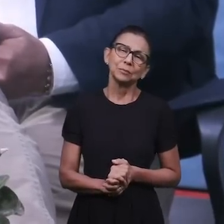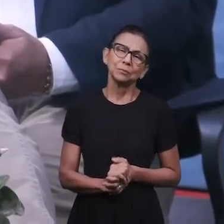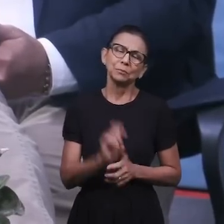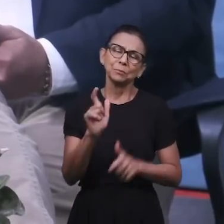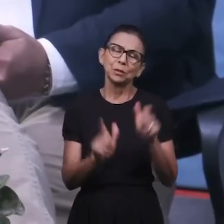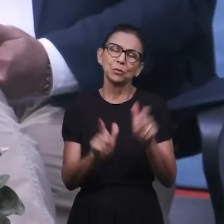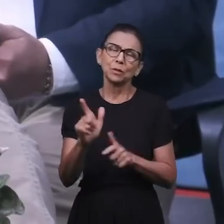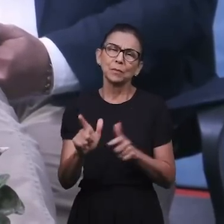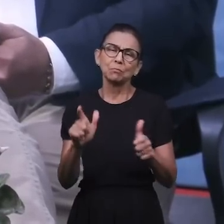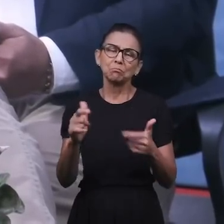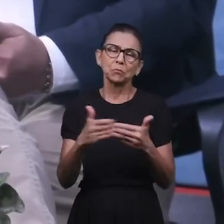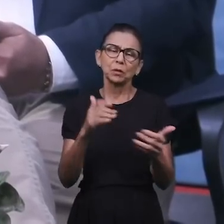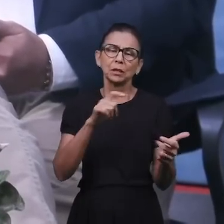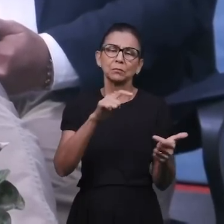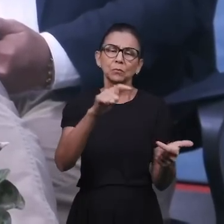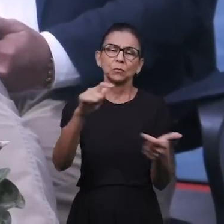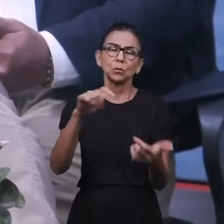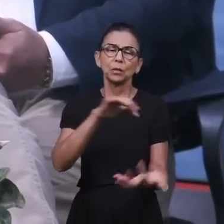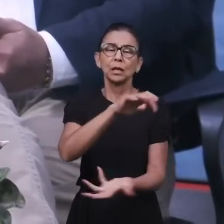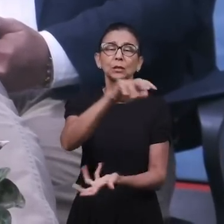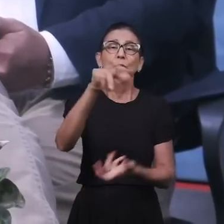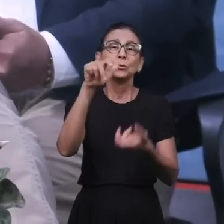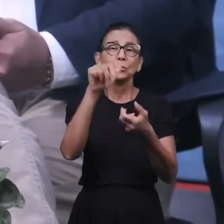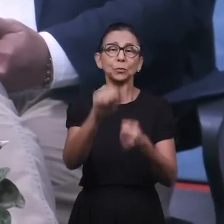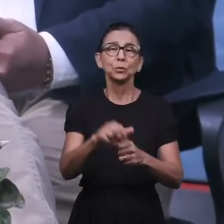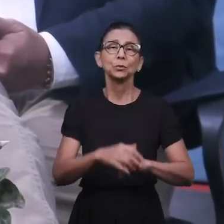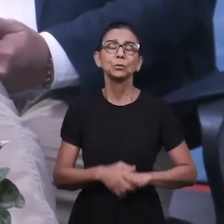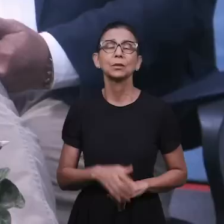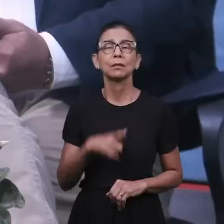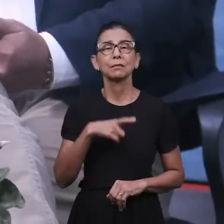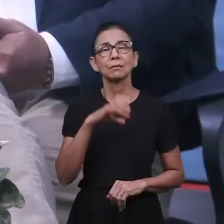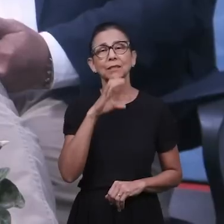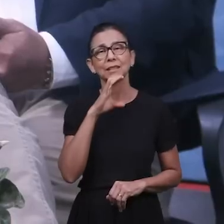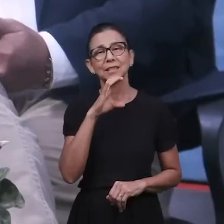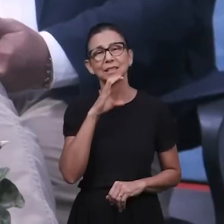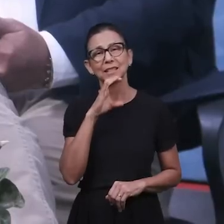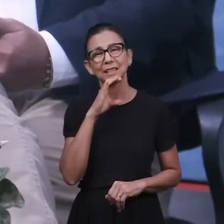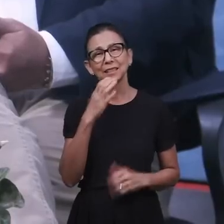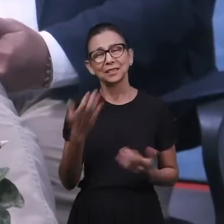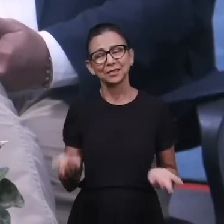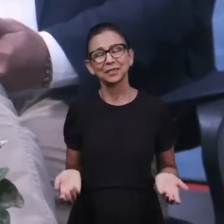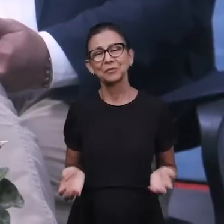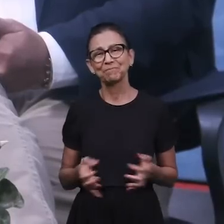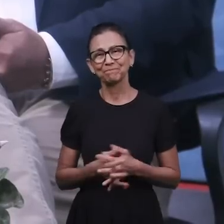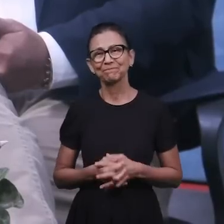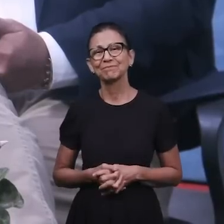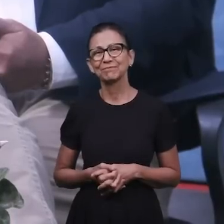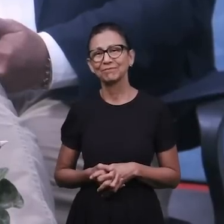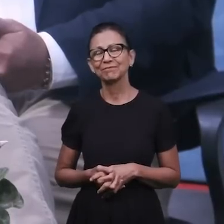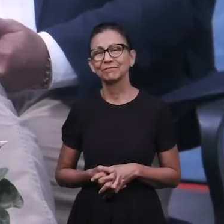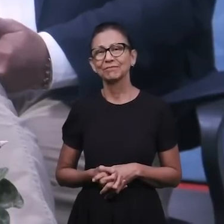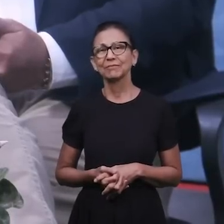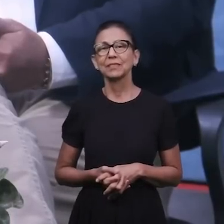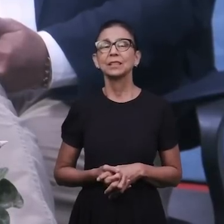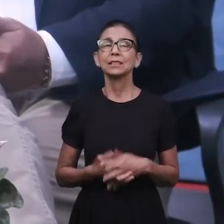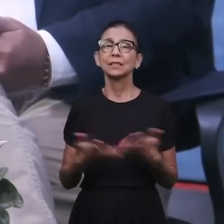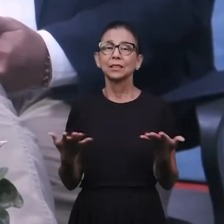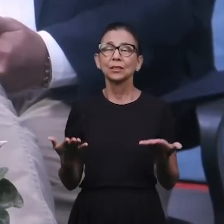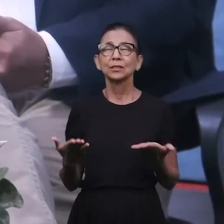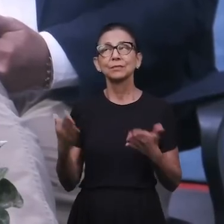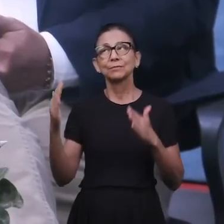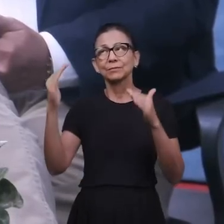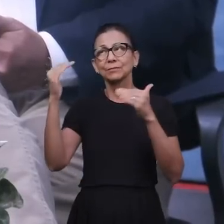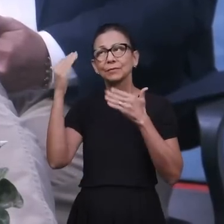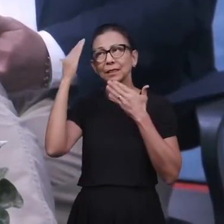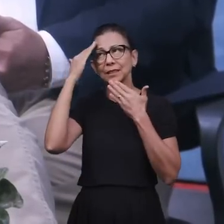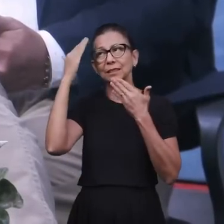época de mais jovens, há mais tempo, né? Poder ter uma reunião dessa com um público desse tamanho. Então, hoje podemos juntos dizer,